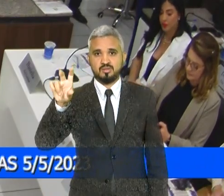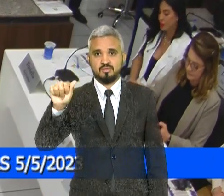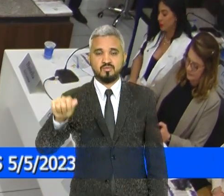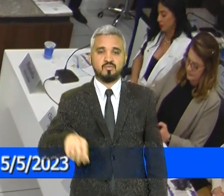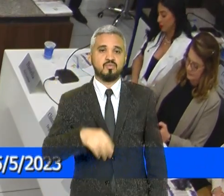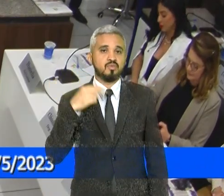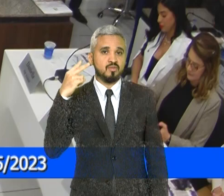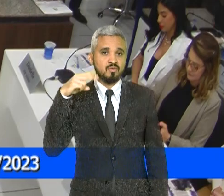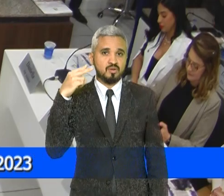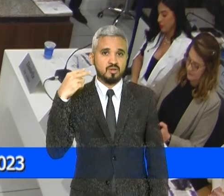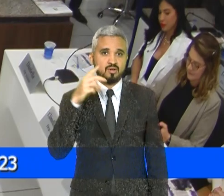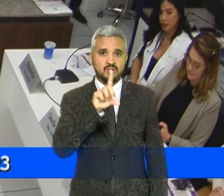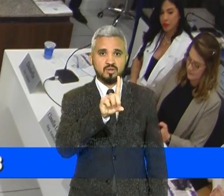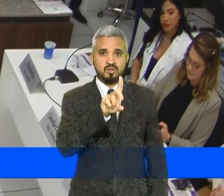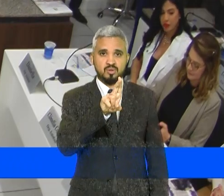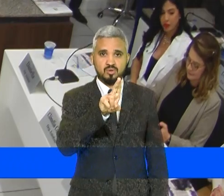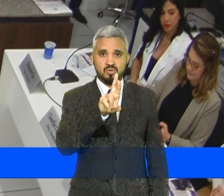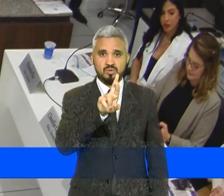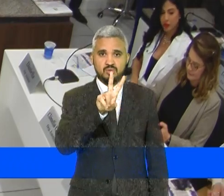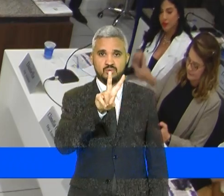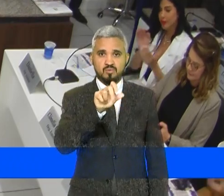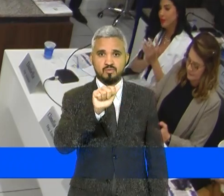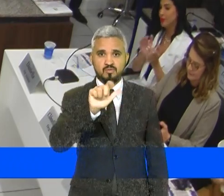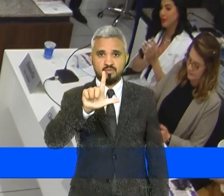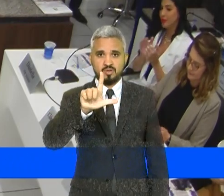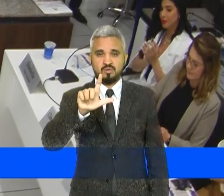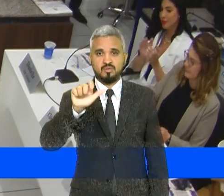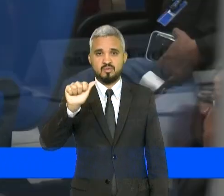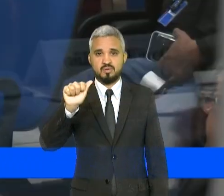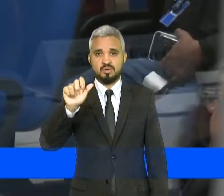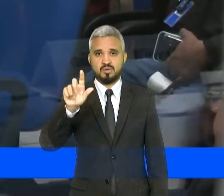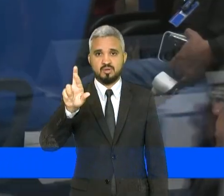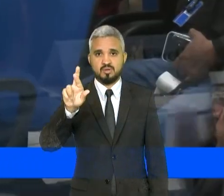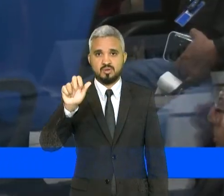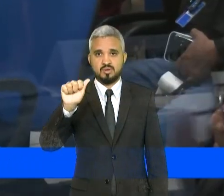Vereador Durval Araújo Rabelo Júnior.